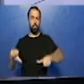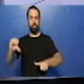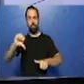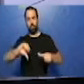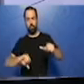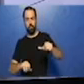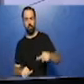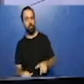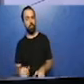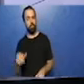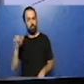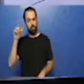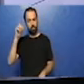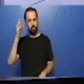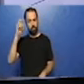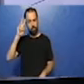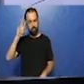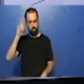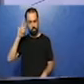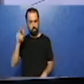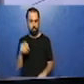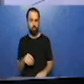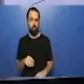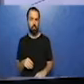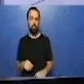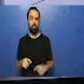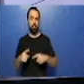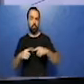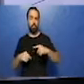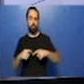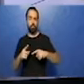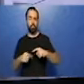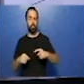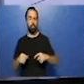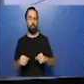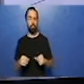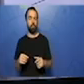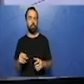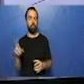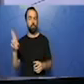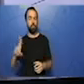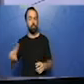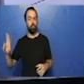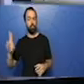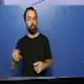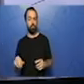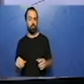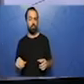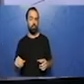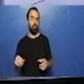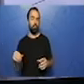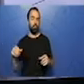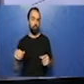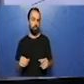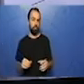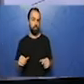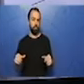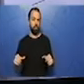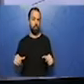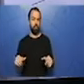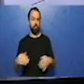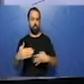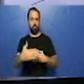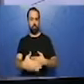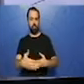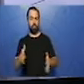são usados no laboratório. Nós temos aqui o suporte universal, a haste, né,